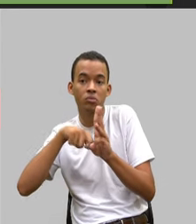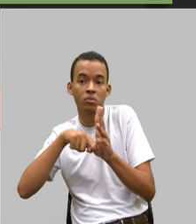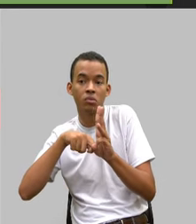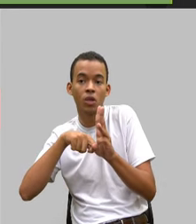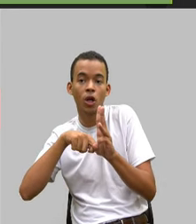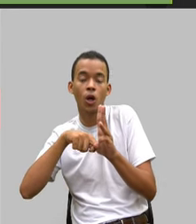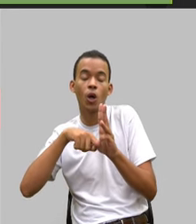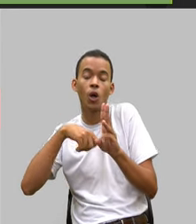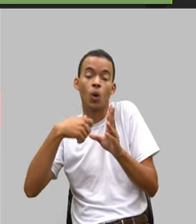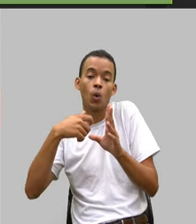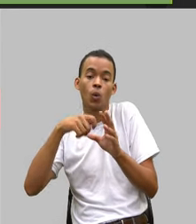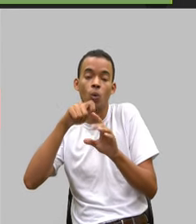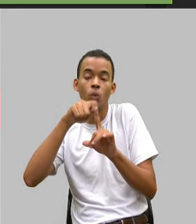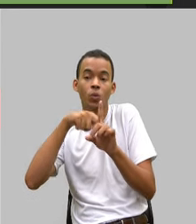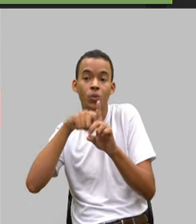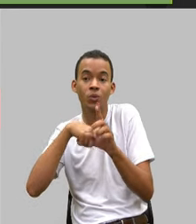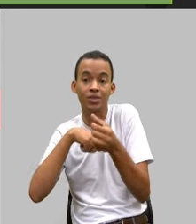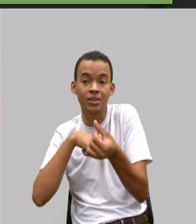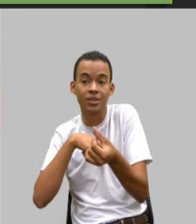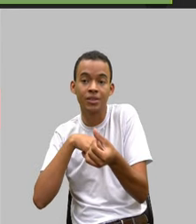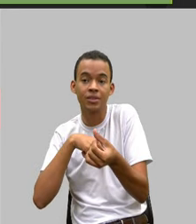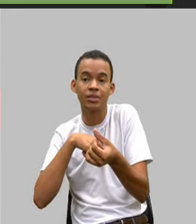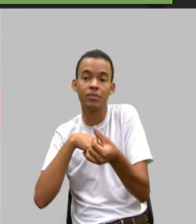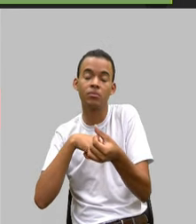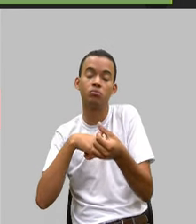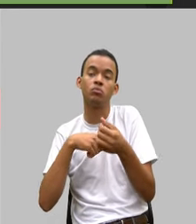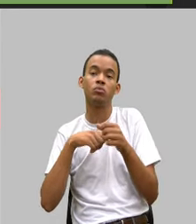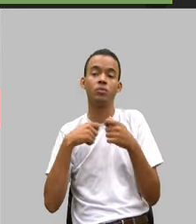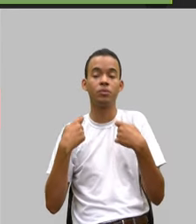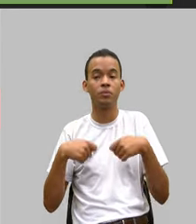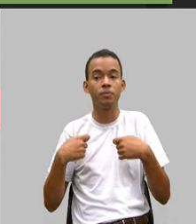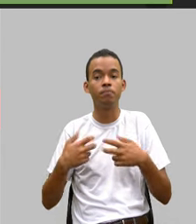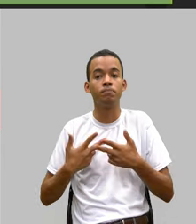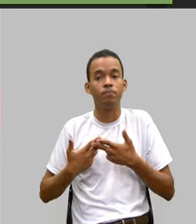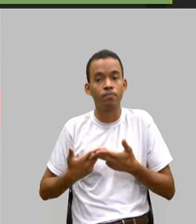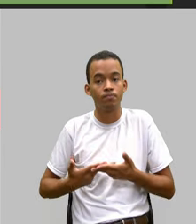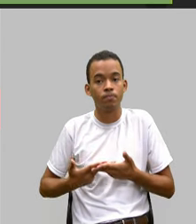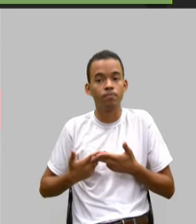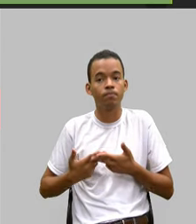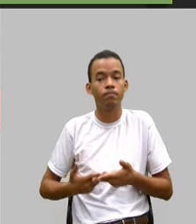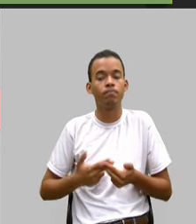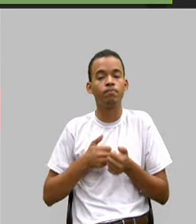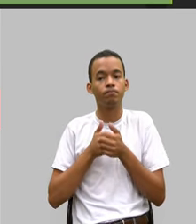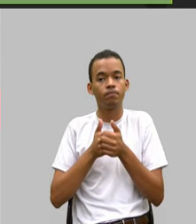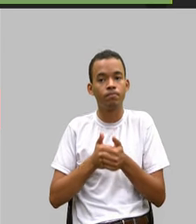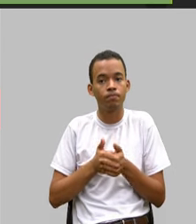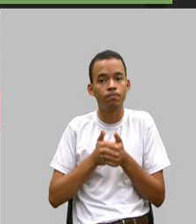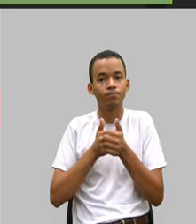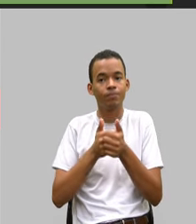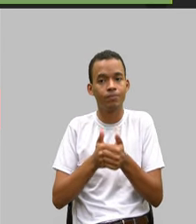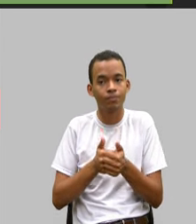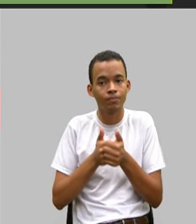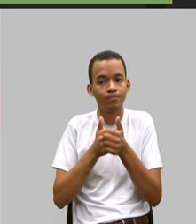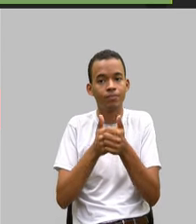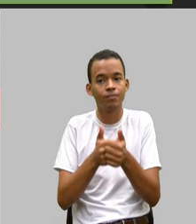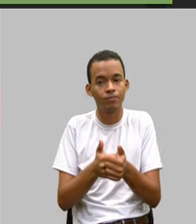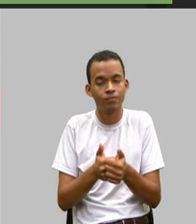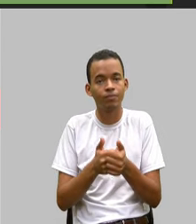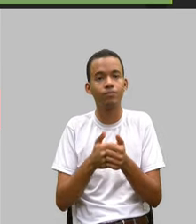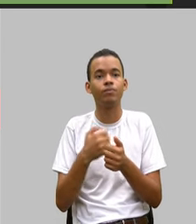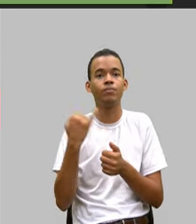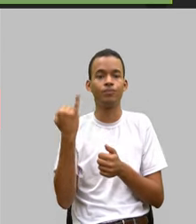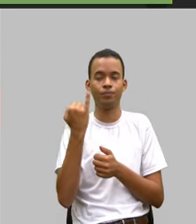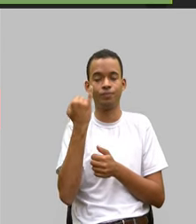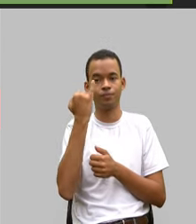Inicial então a terapia canabinoide ela precisa de paciência só que nós precis amos de um acompanhamento a